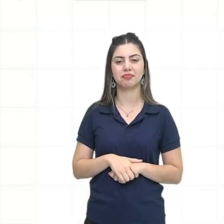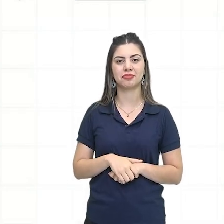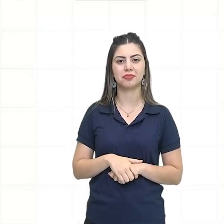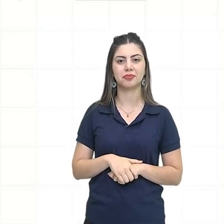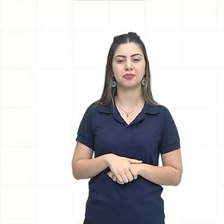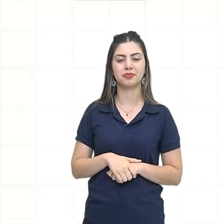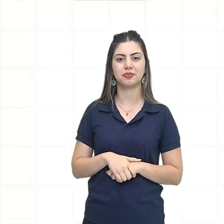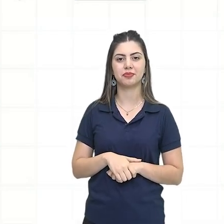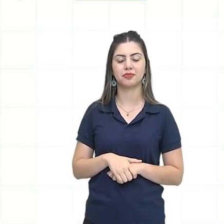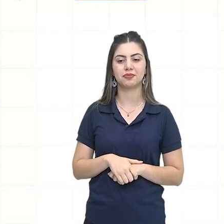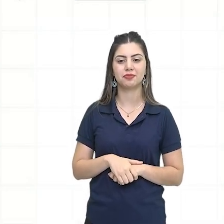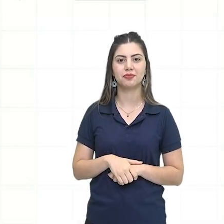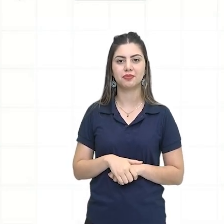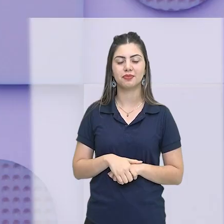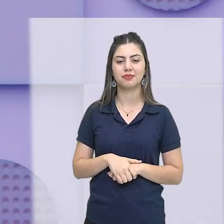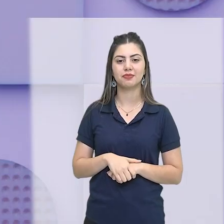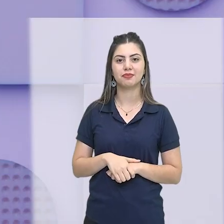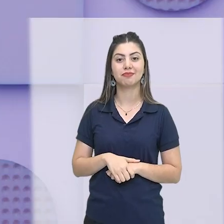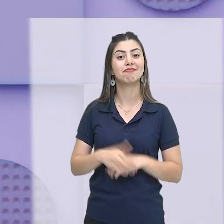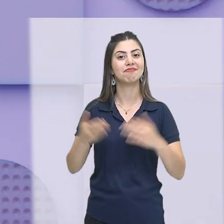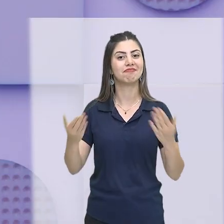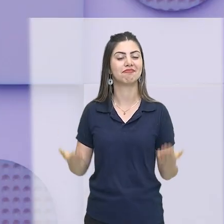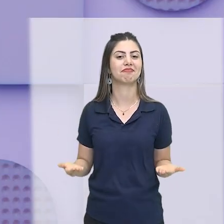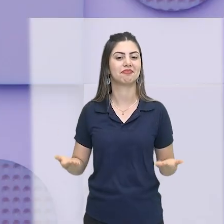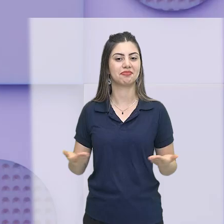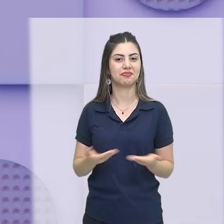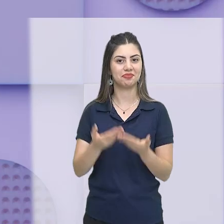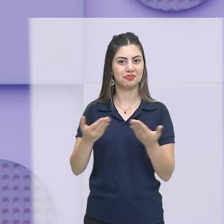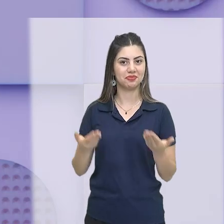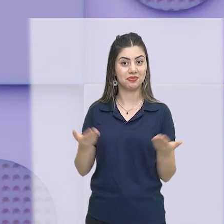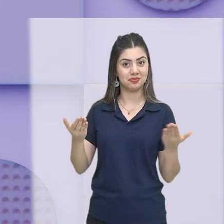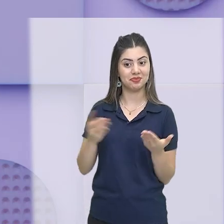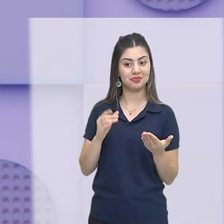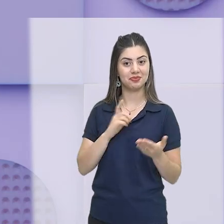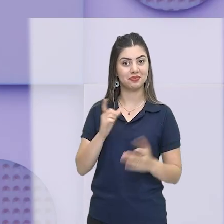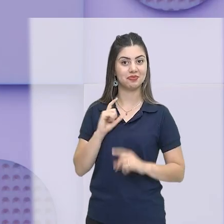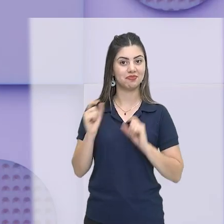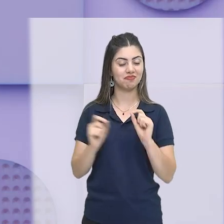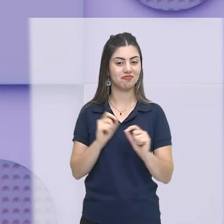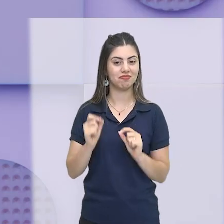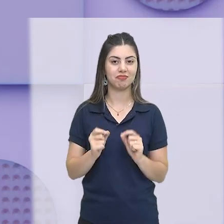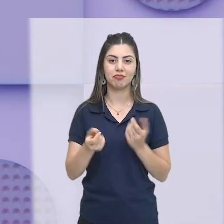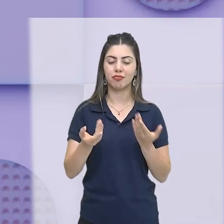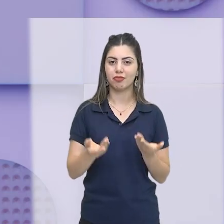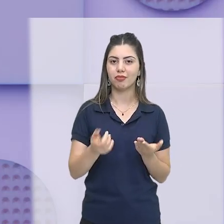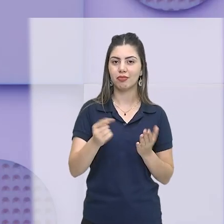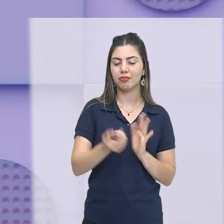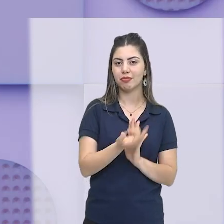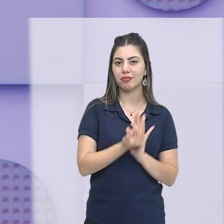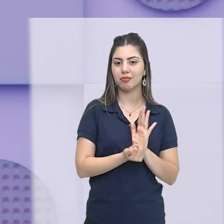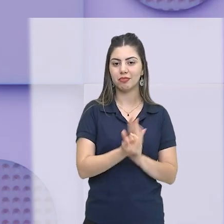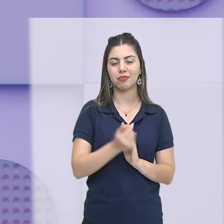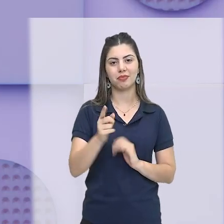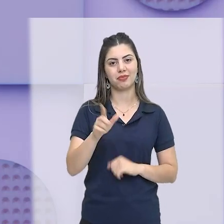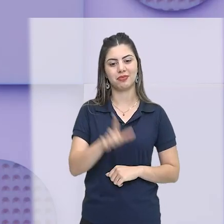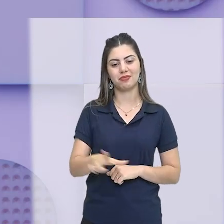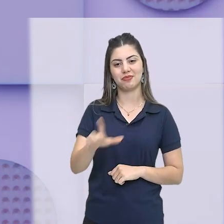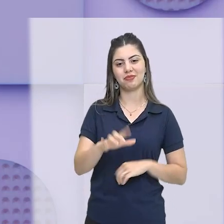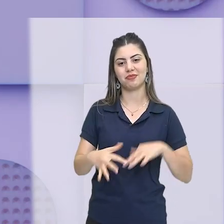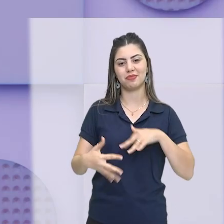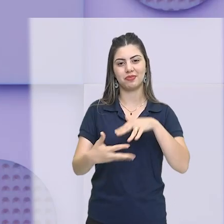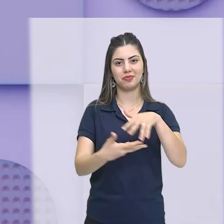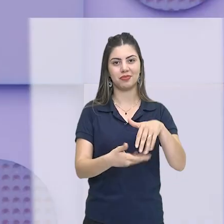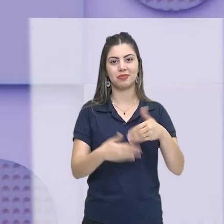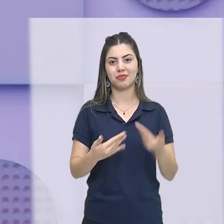E eu quero que você olhe com muita atenção essa animação, que é um clássico da literatura mundial, que é o Menino